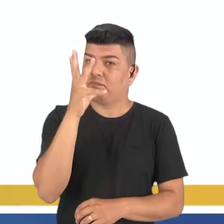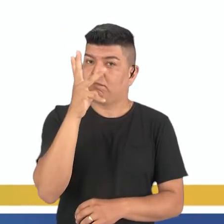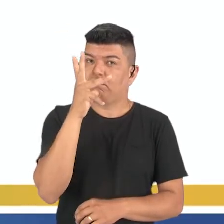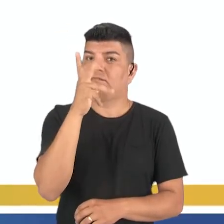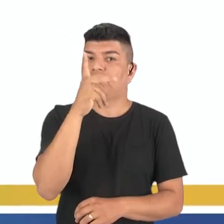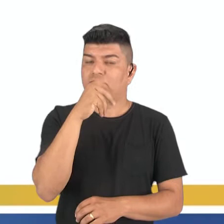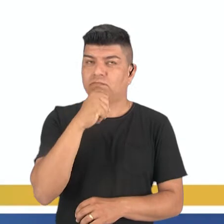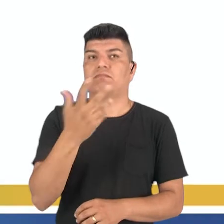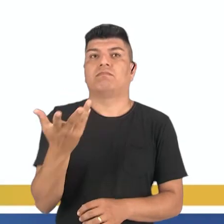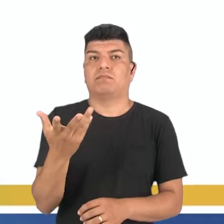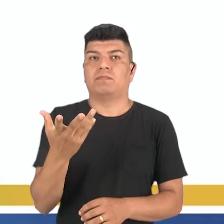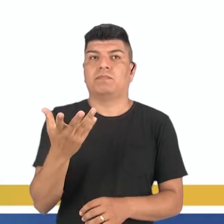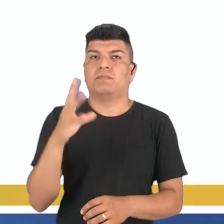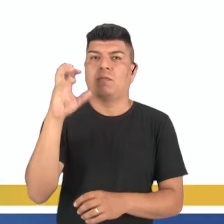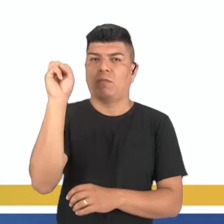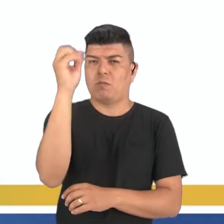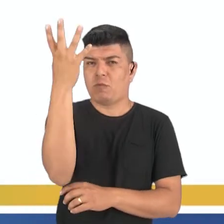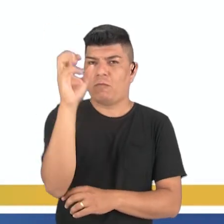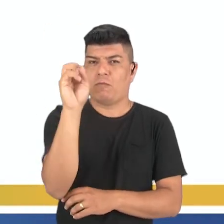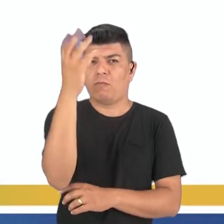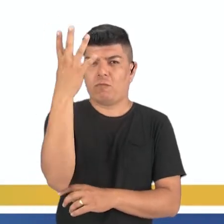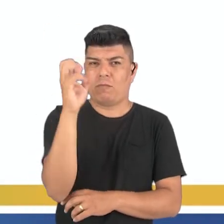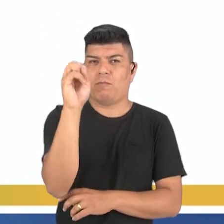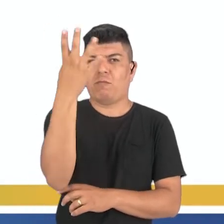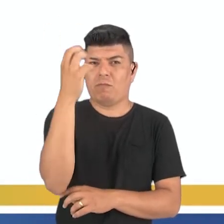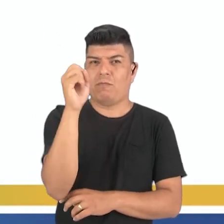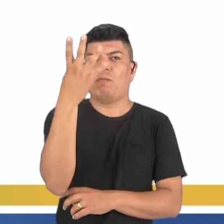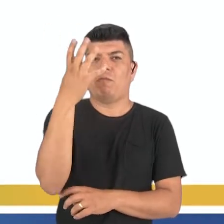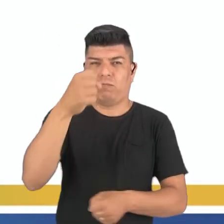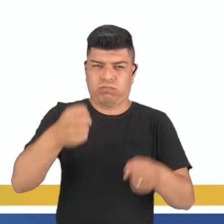mais longo. Ué,